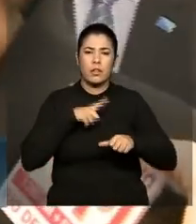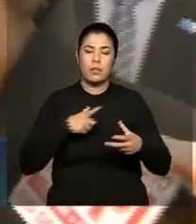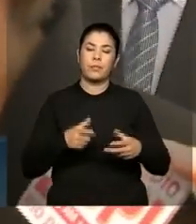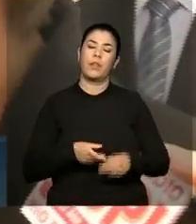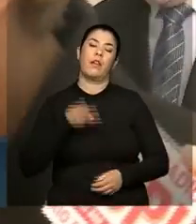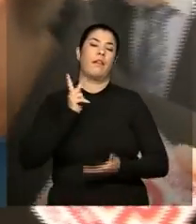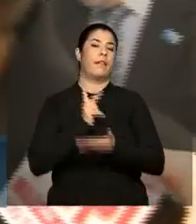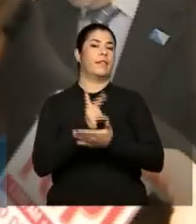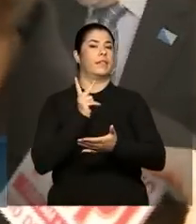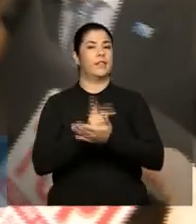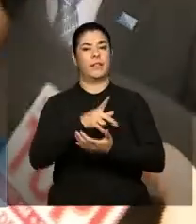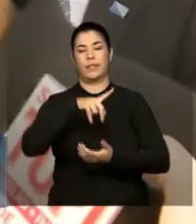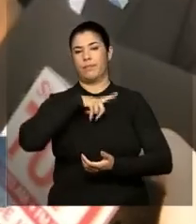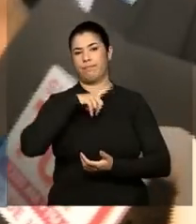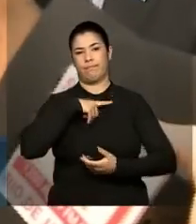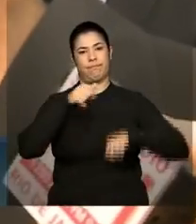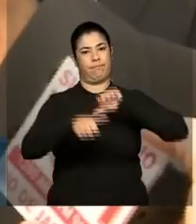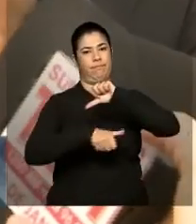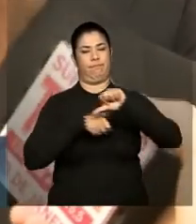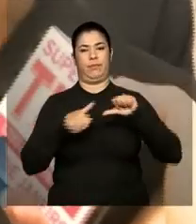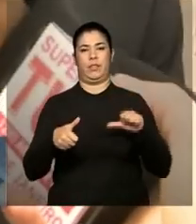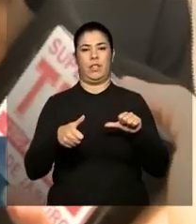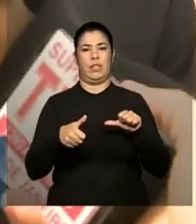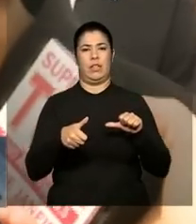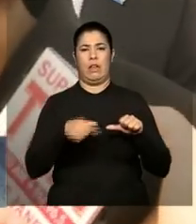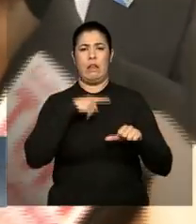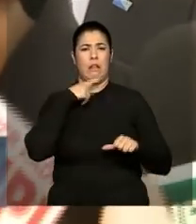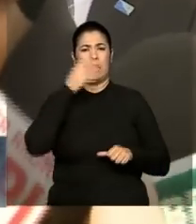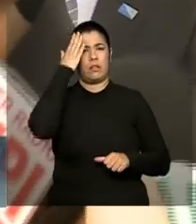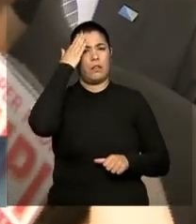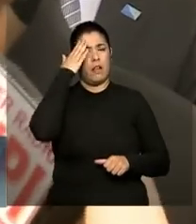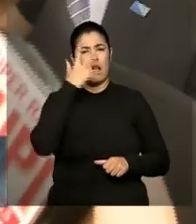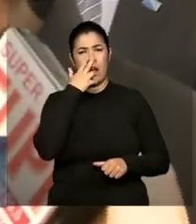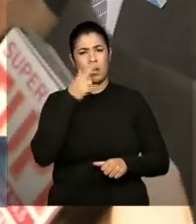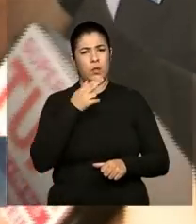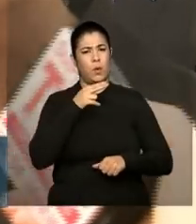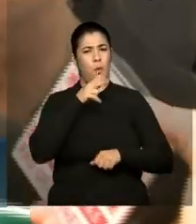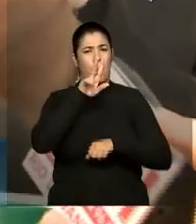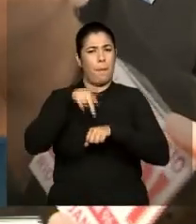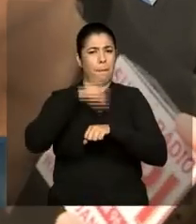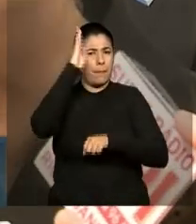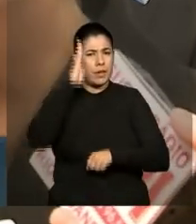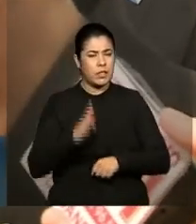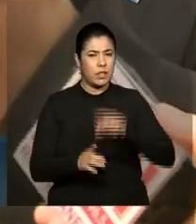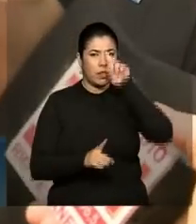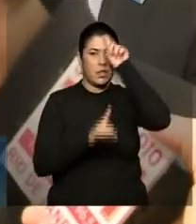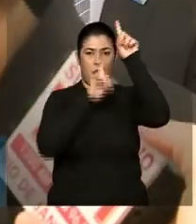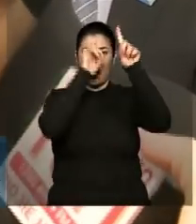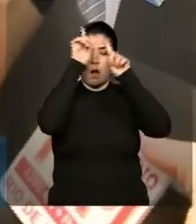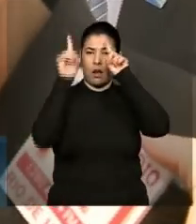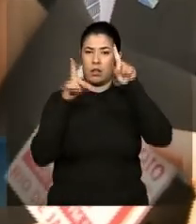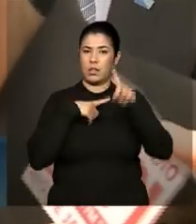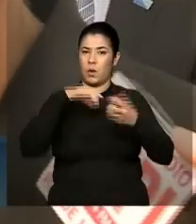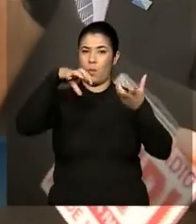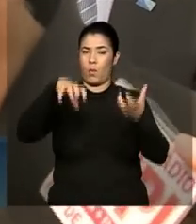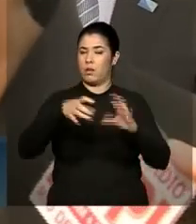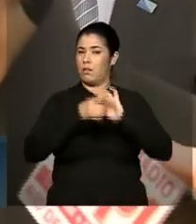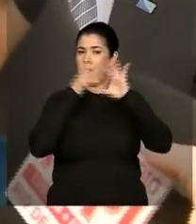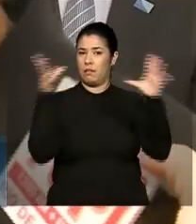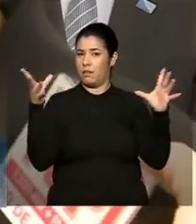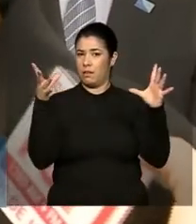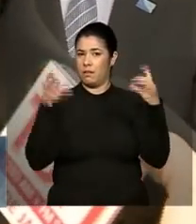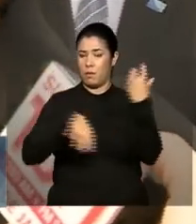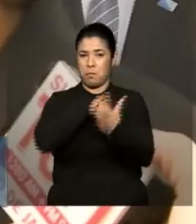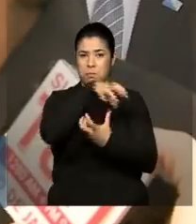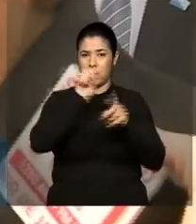Eu acho que sempre há negociação. Ninguém acha que num país democrático como o Brasil, que tem um Congresso livre, que tem